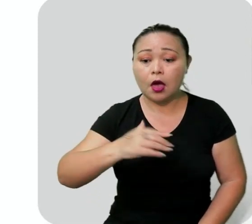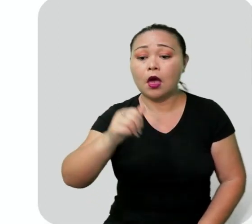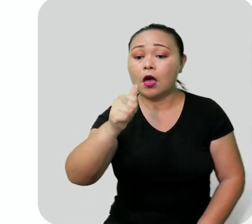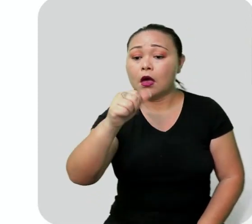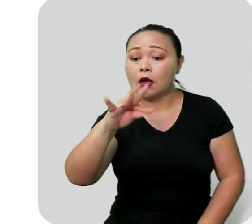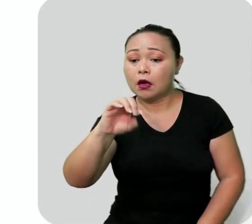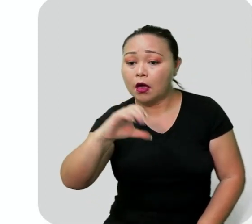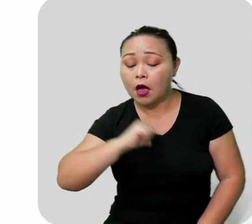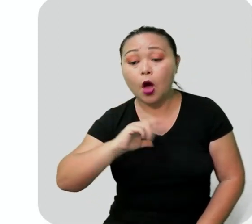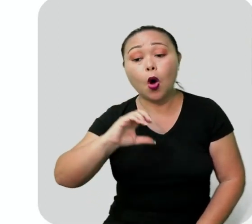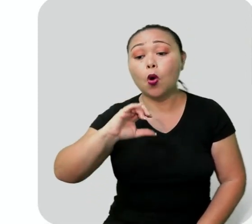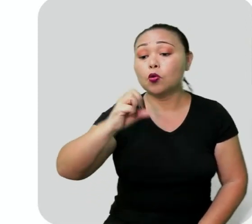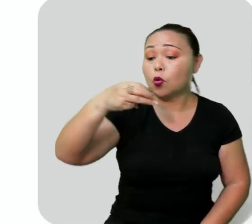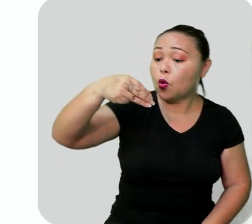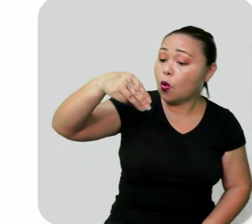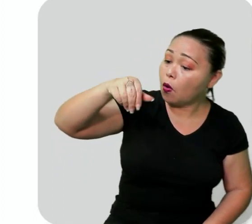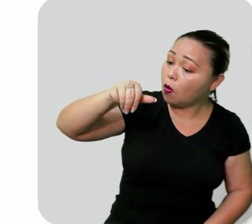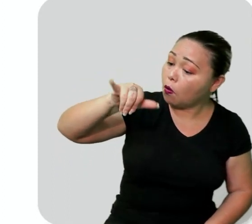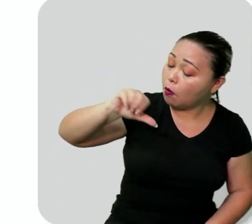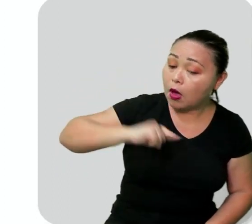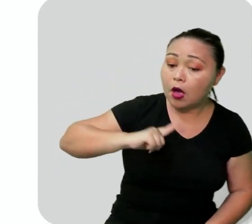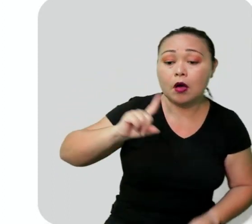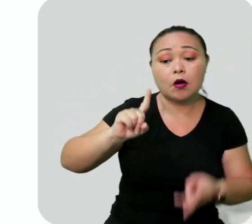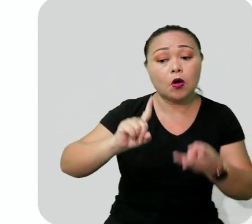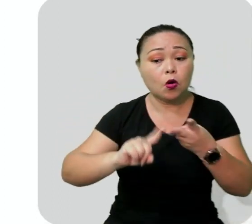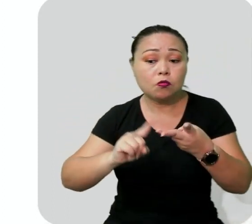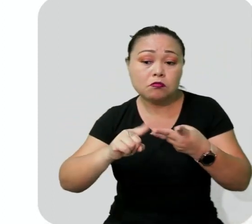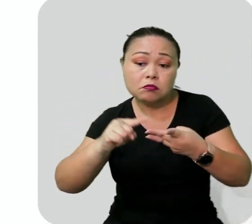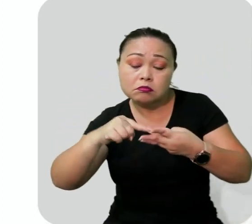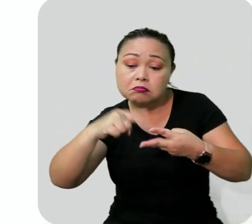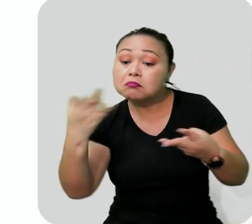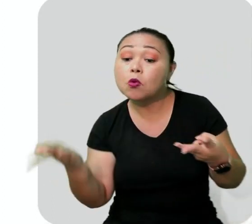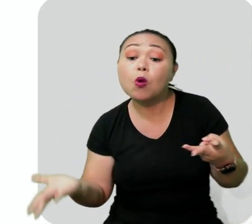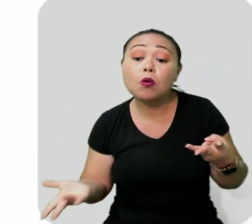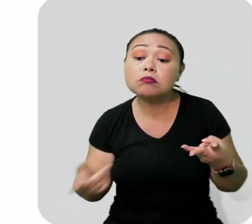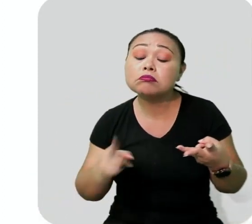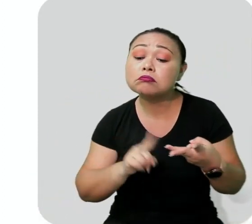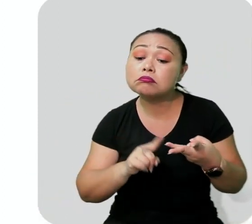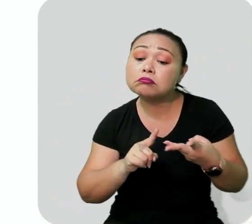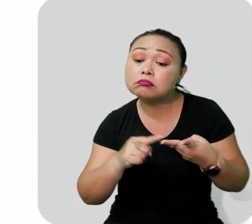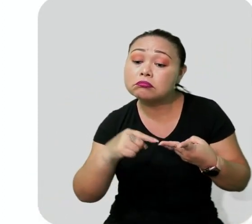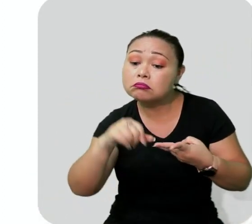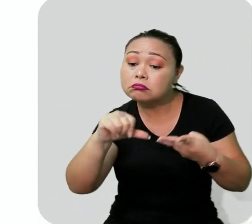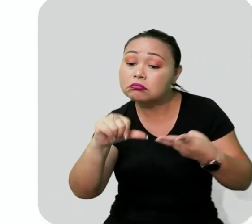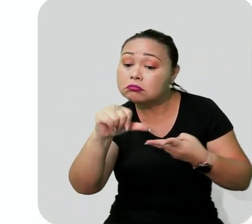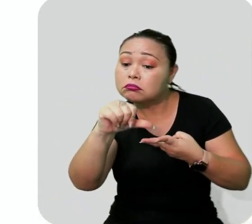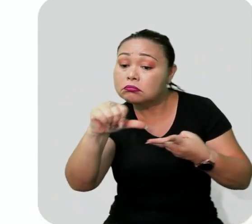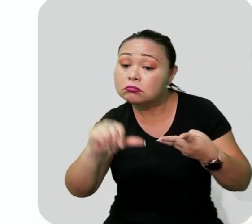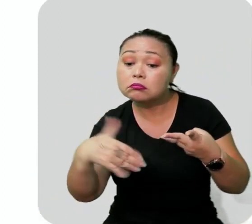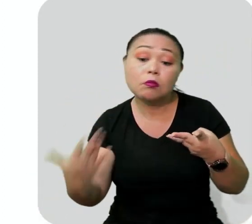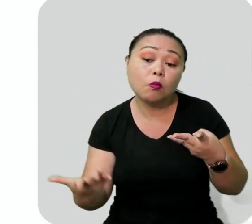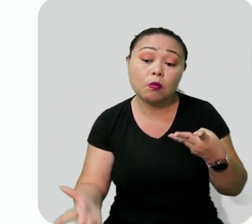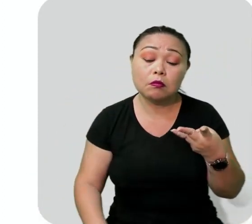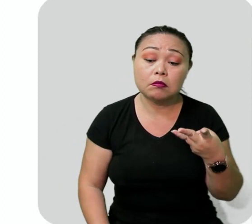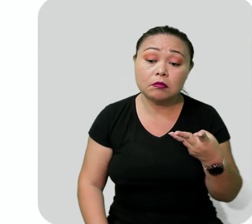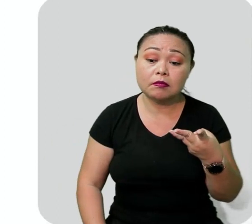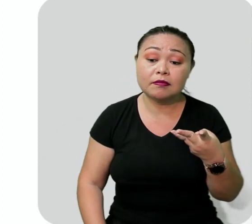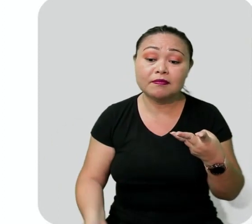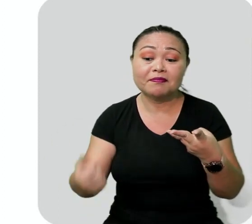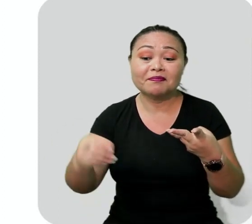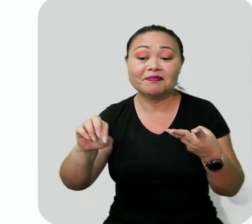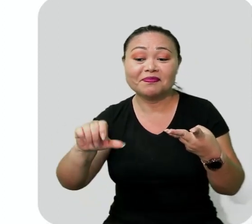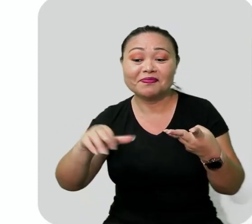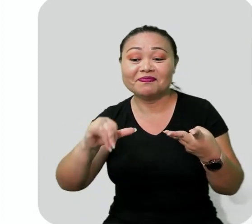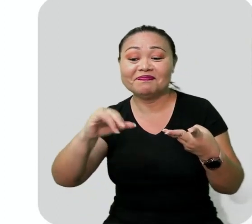Aztecas ou dos Maias? Ou dos Maias, Azteca, Inca? Ou Azteca, Inca, Maia? Ou